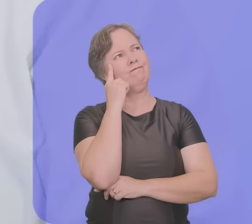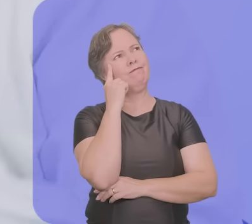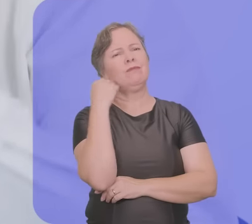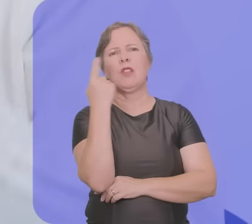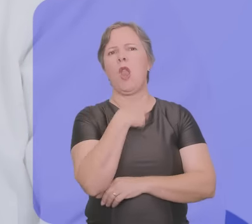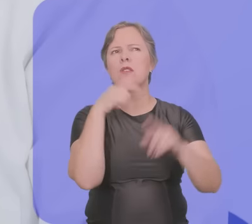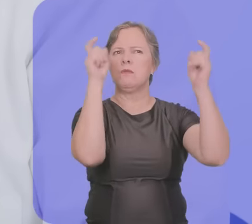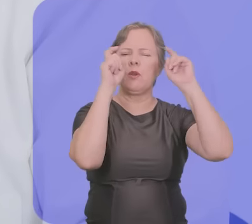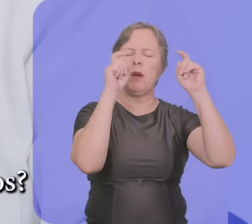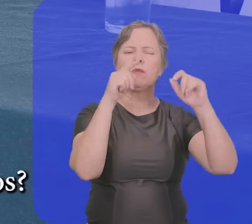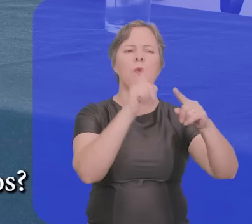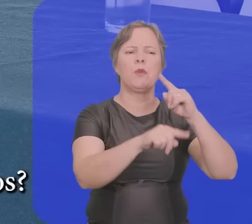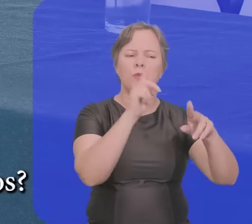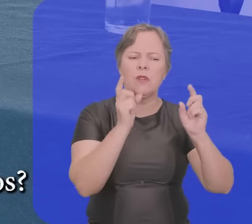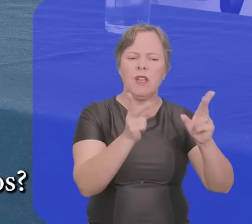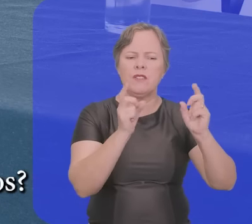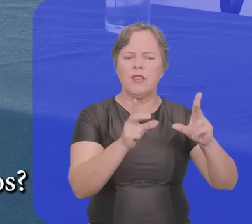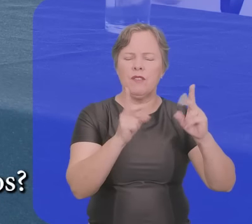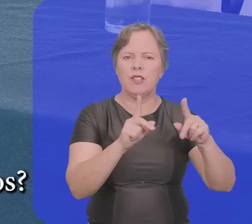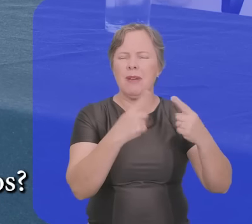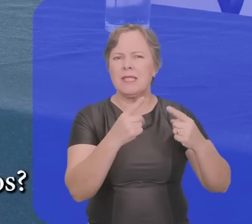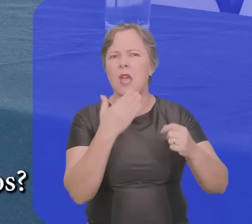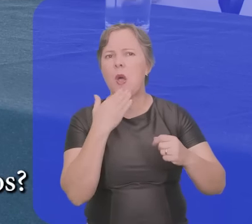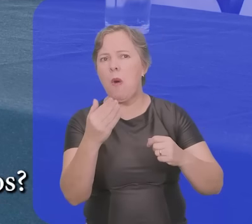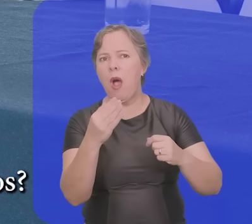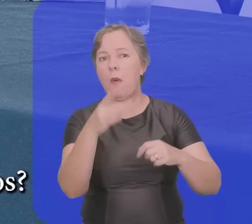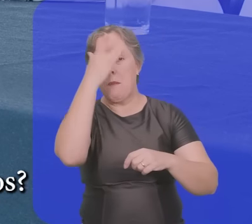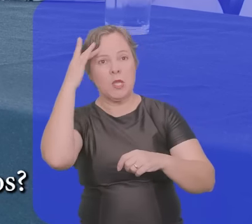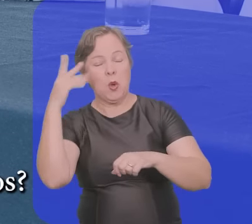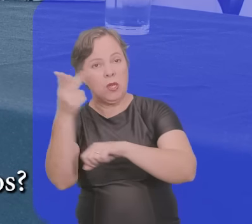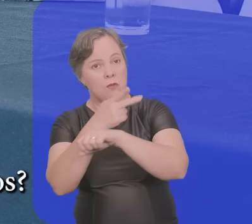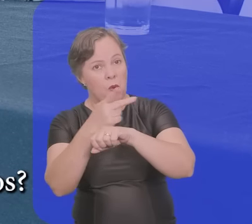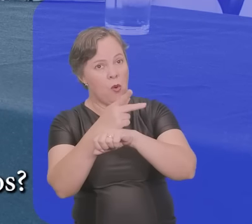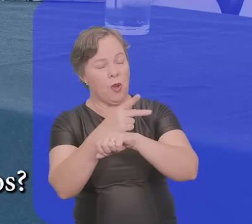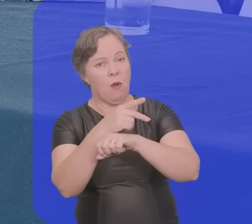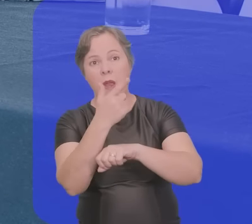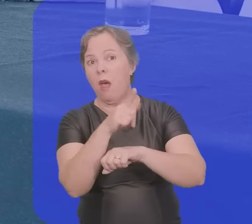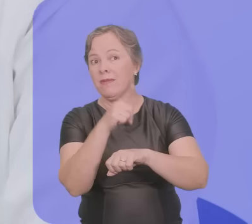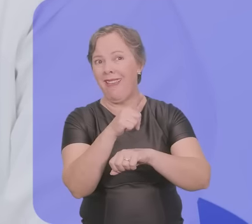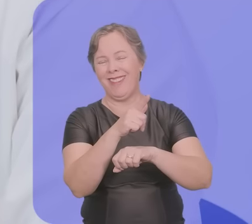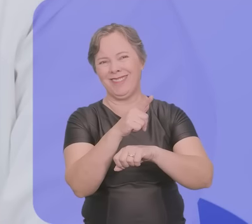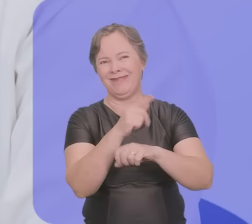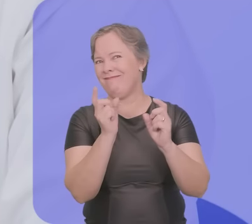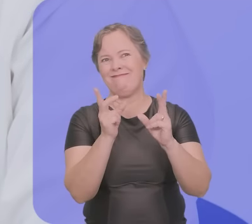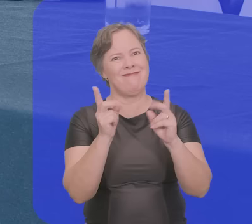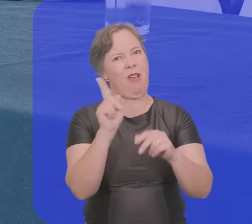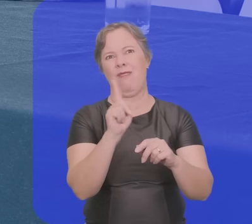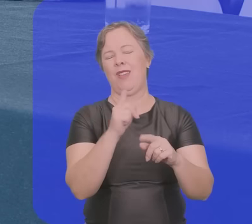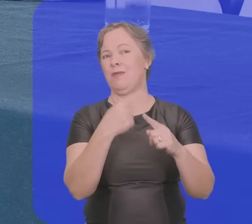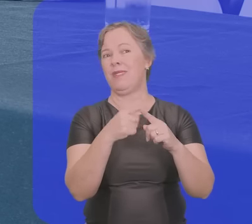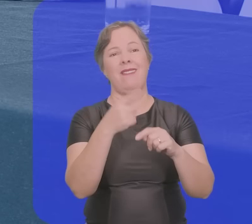produto que a gente mais vende, mas qual produto que a gente mais deixa de vender? Que é mais procurado e que nós não temos. Exatamente.